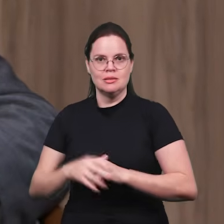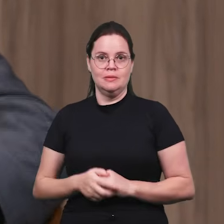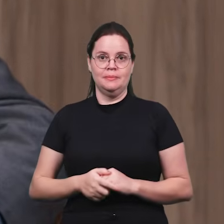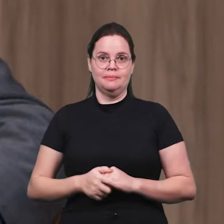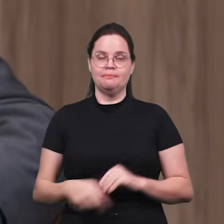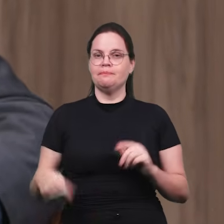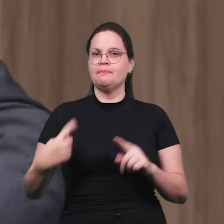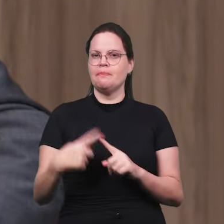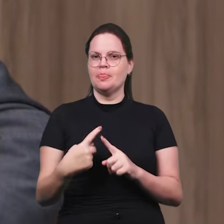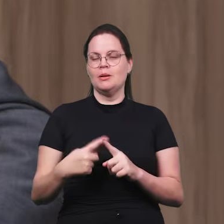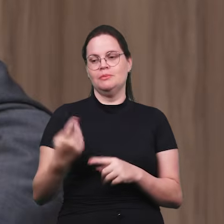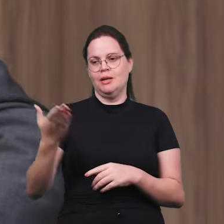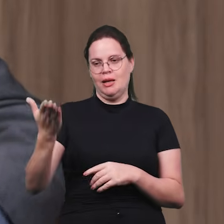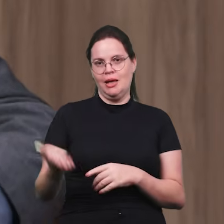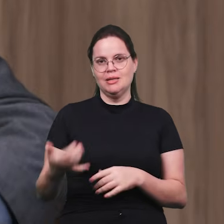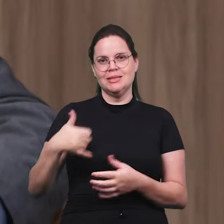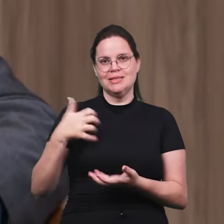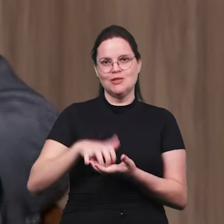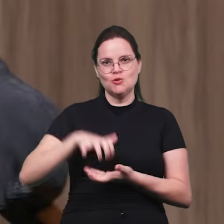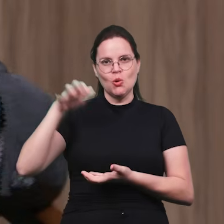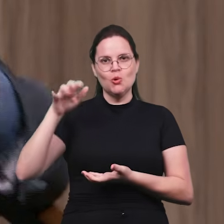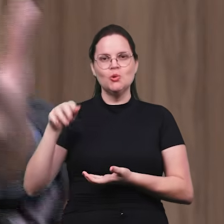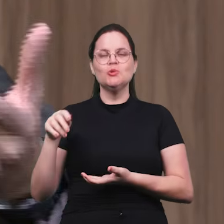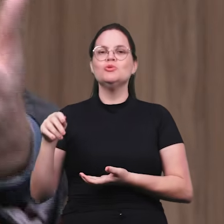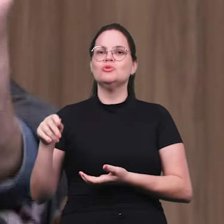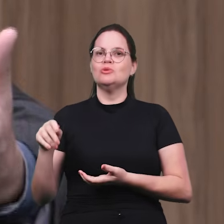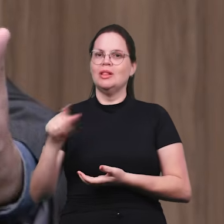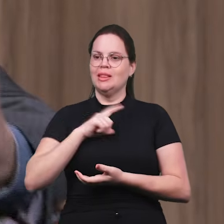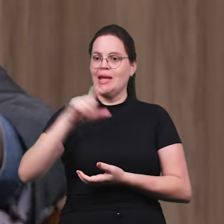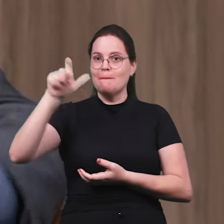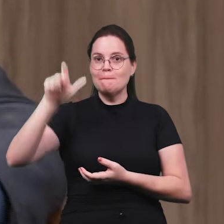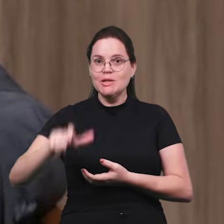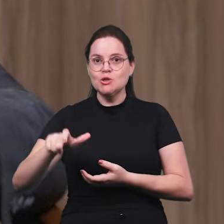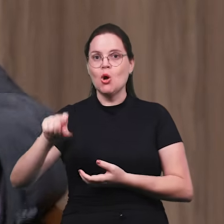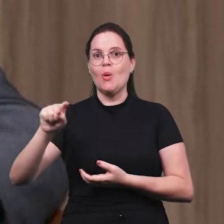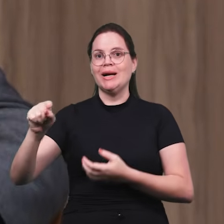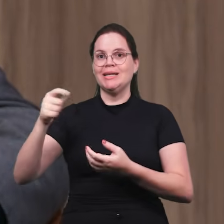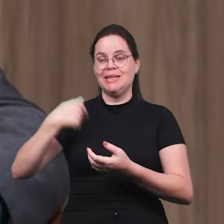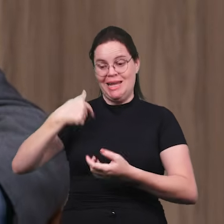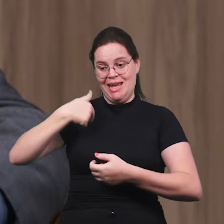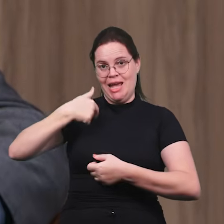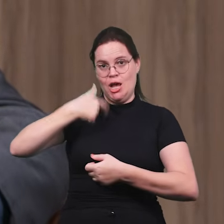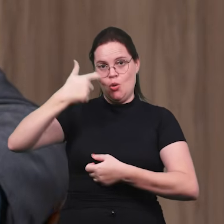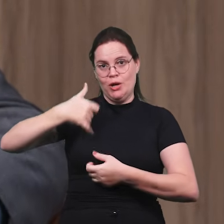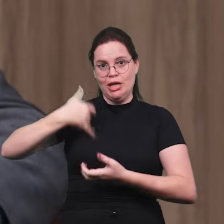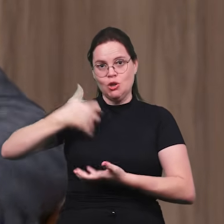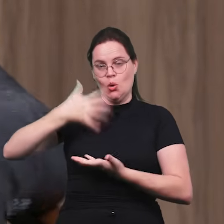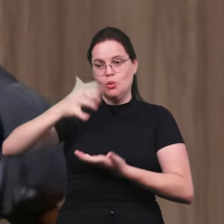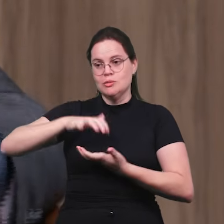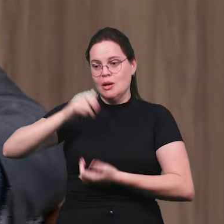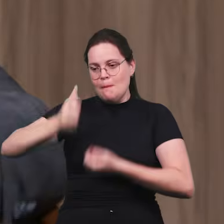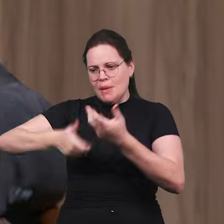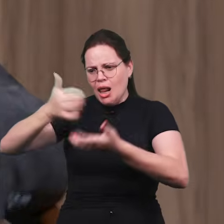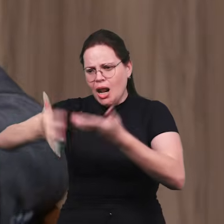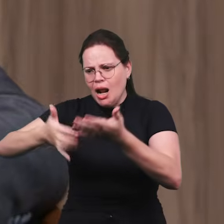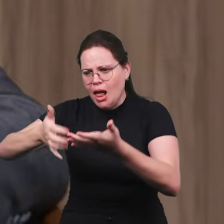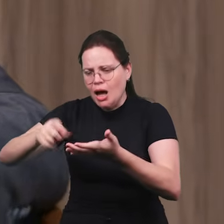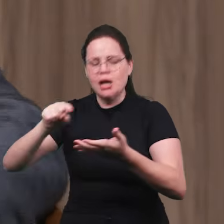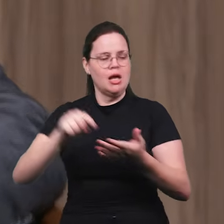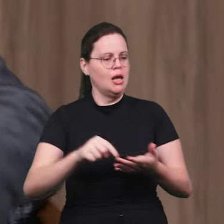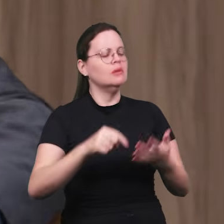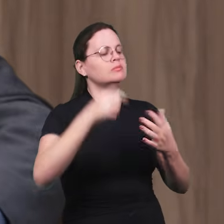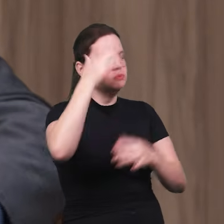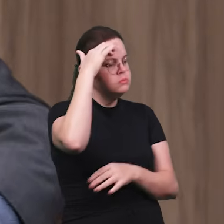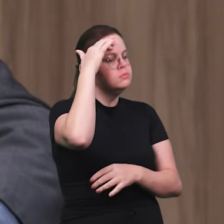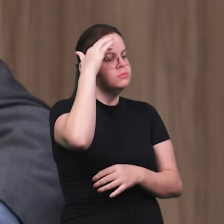idoso ele tem essa escuta ativa, que é você ouvir de fato e interpretar o que ele está querendo dizer, buscar soluções